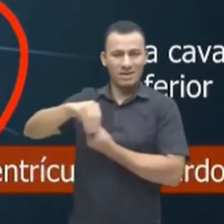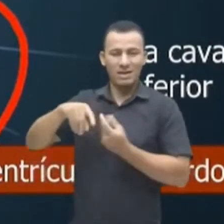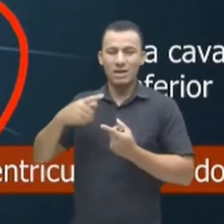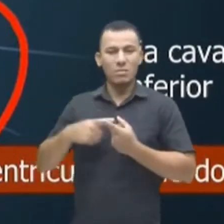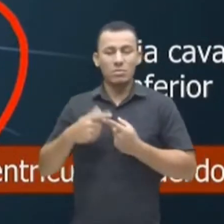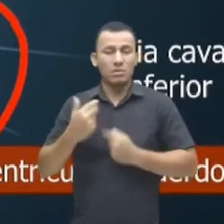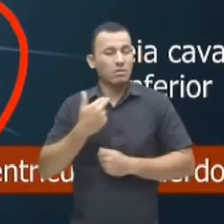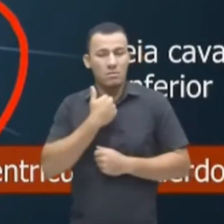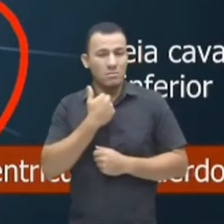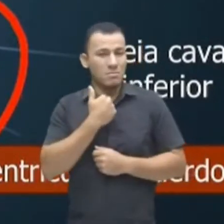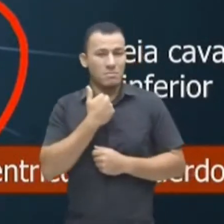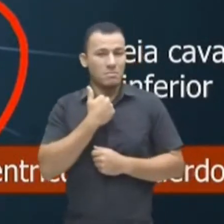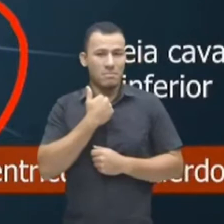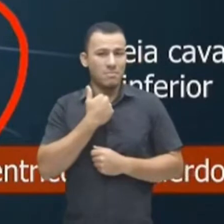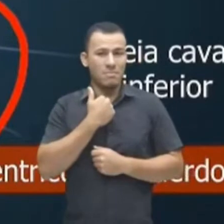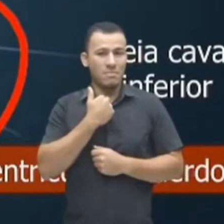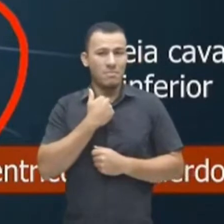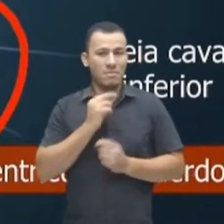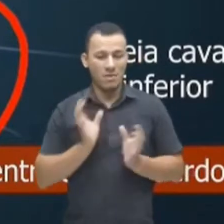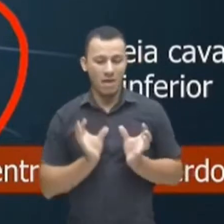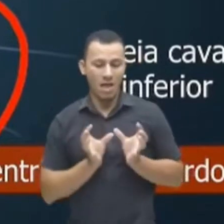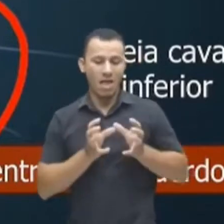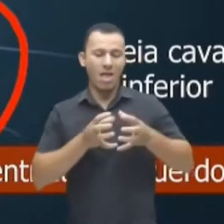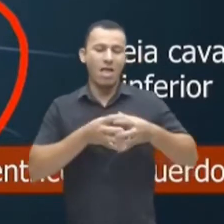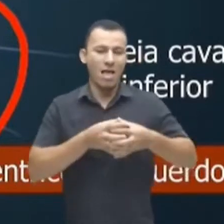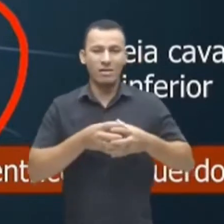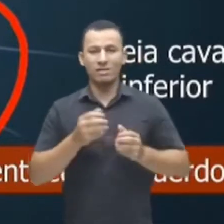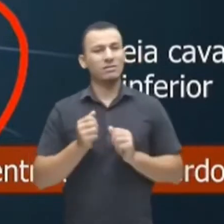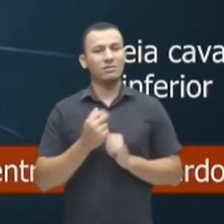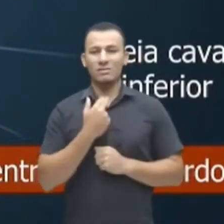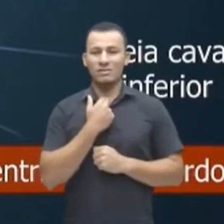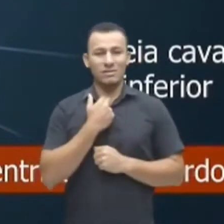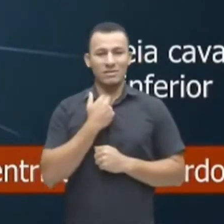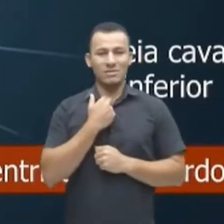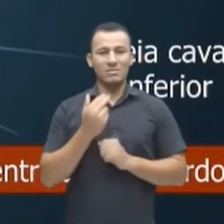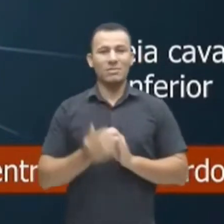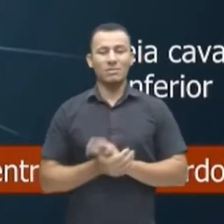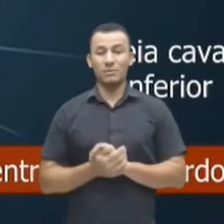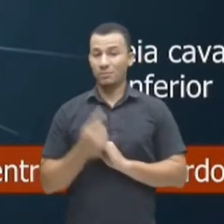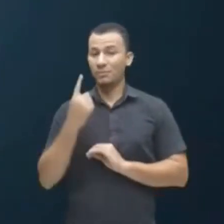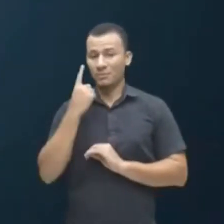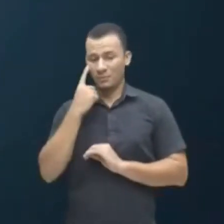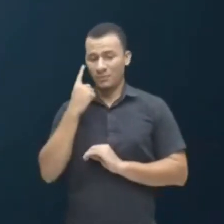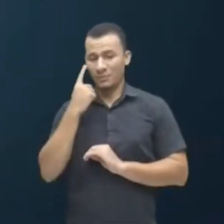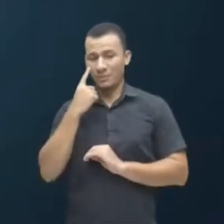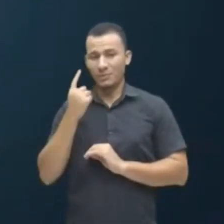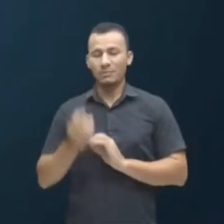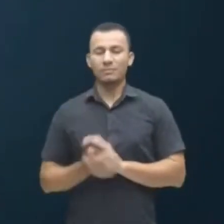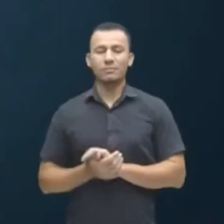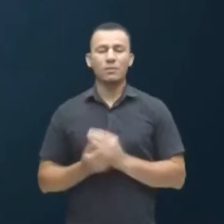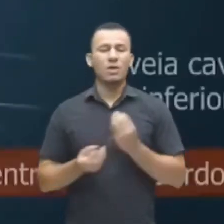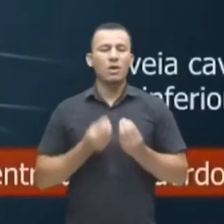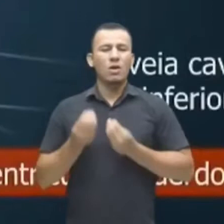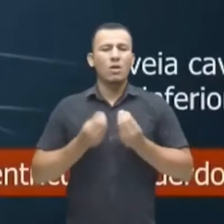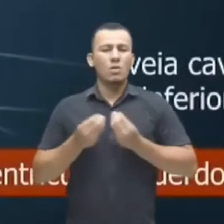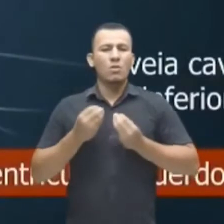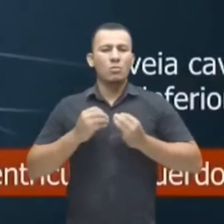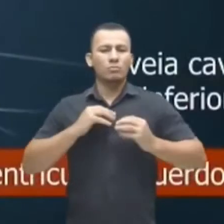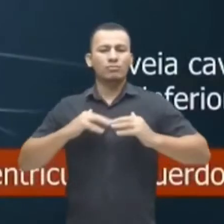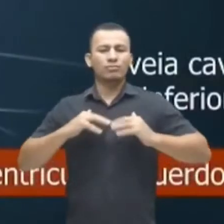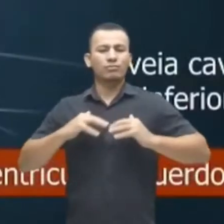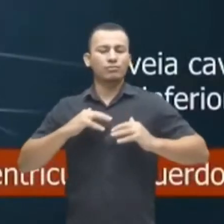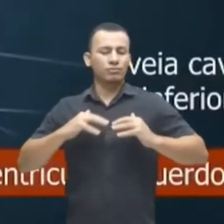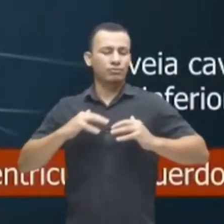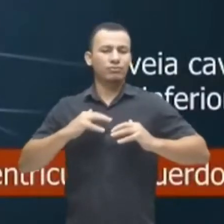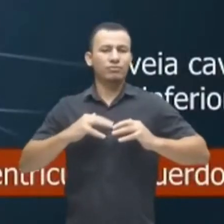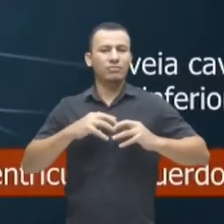pode formar uma comunicação. Avançando mais um pouquinho no funcionamento, eu gostaria